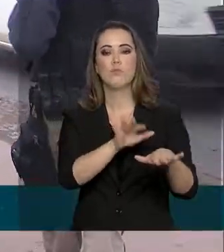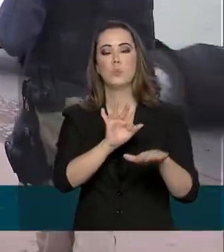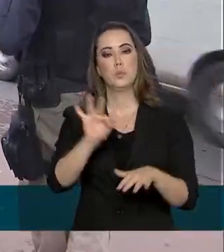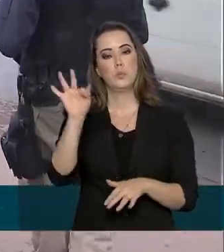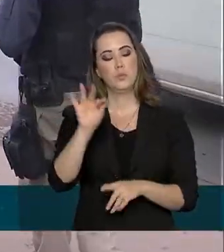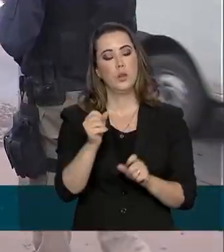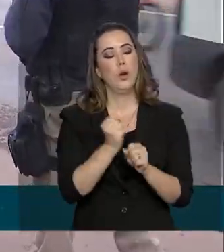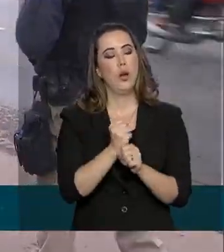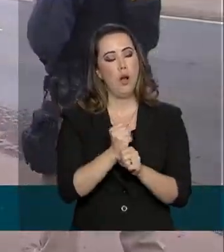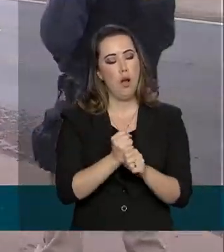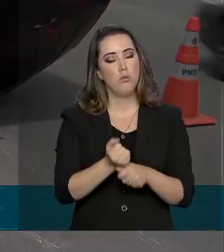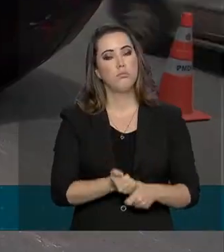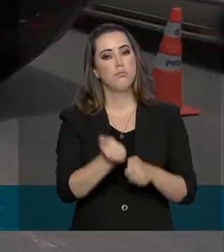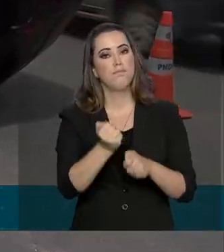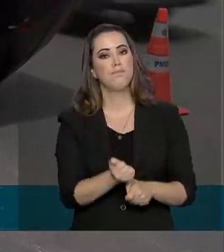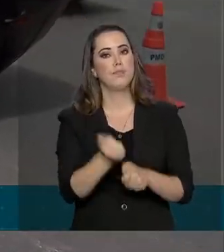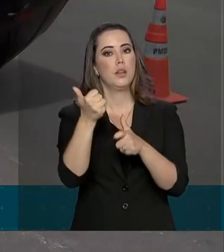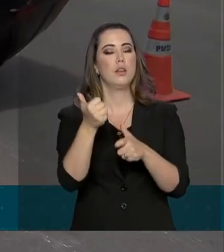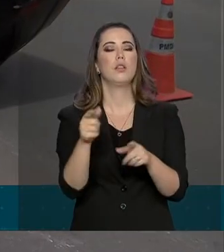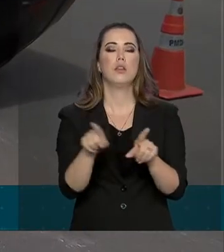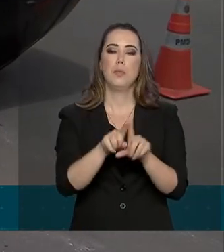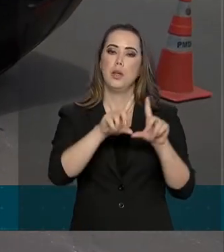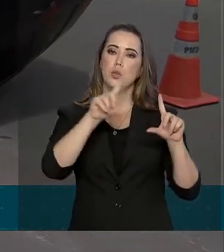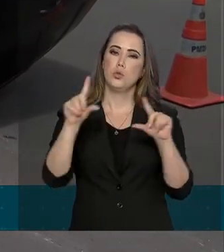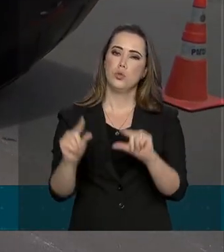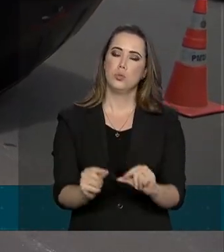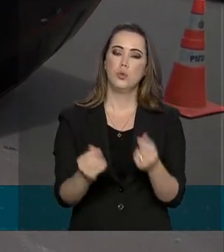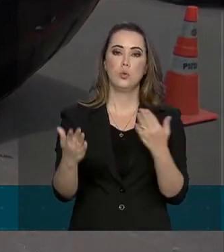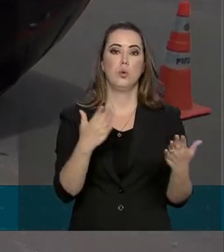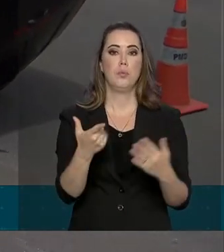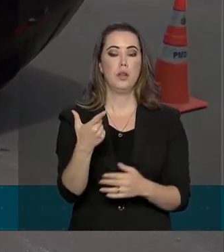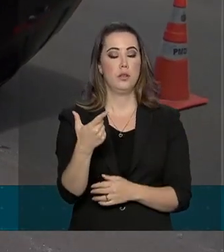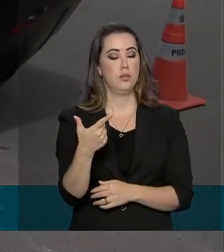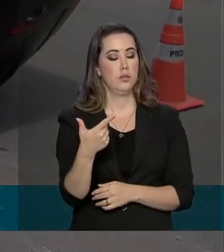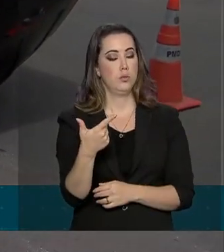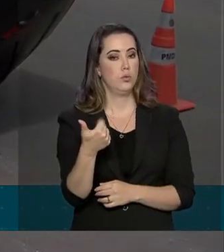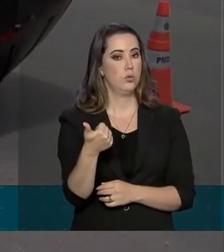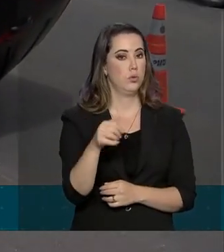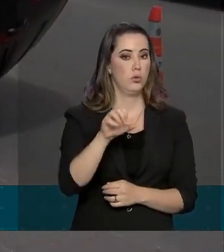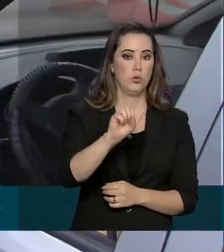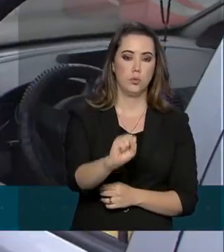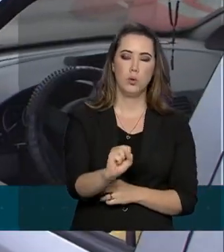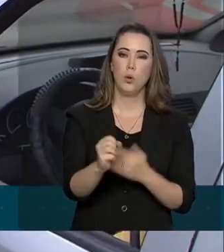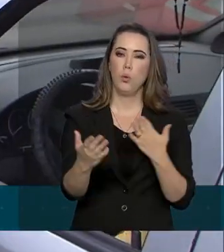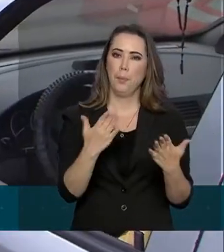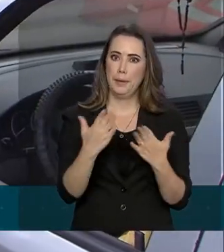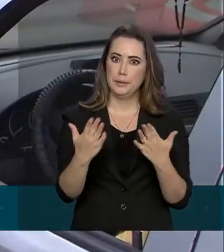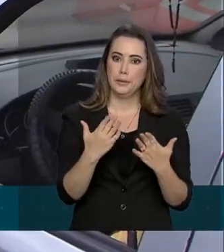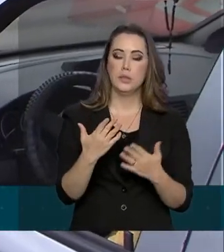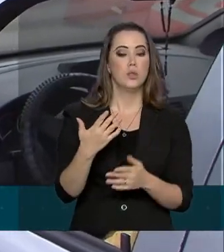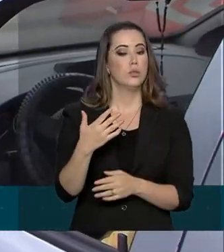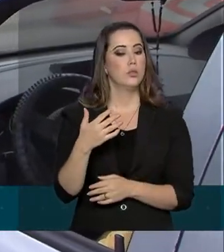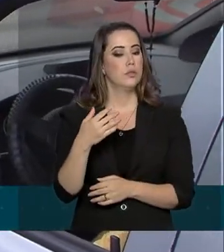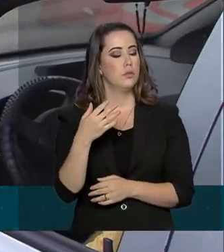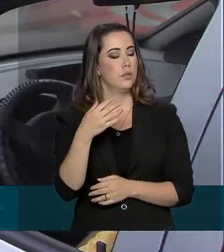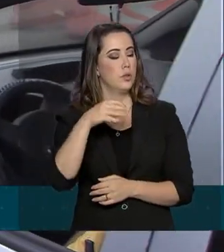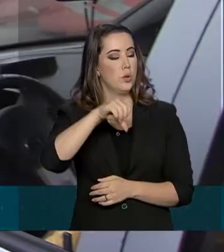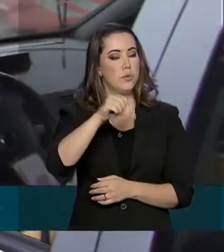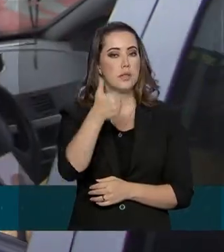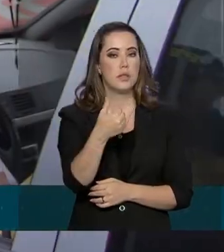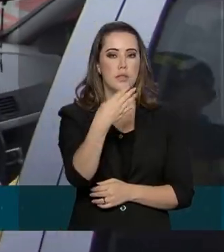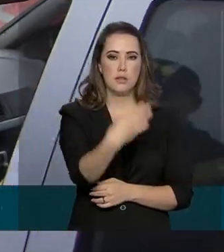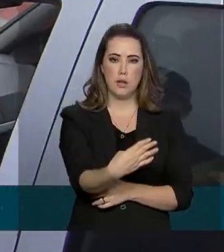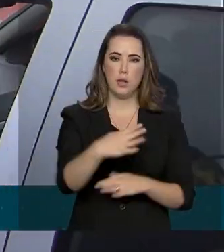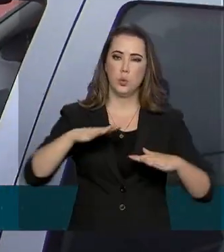Novo também tiveram uma queda em relação a 2018, quando foram contabilizados 914 acidentes